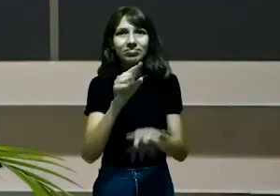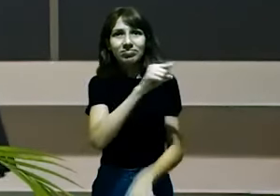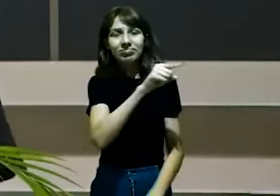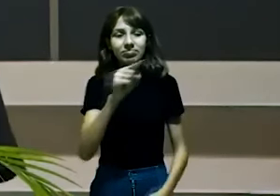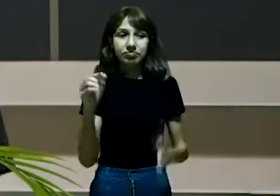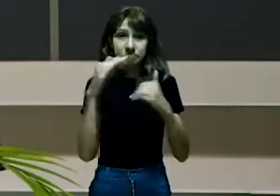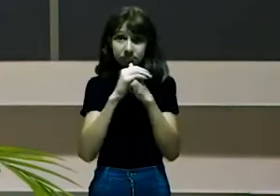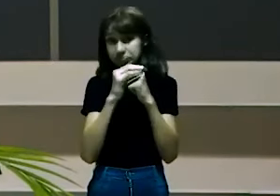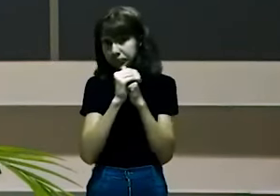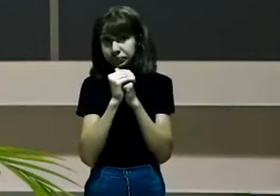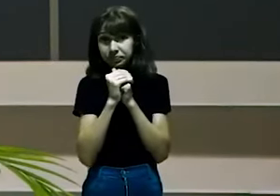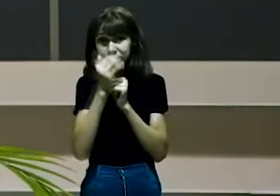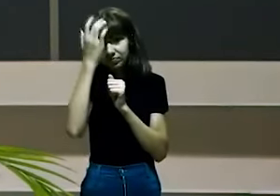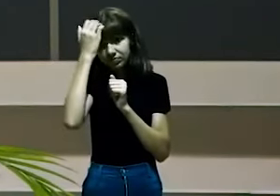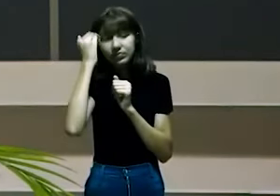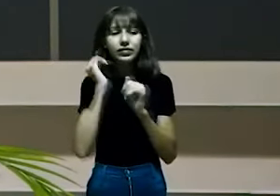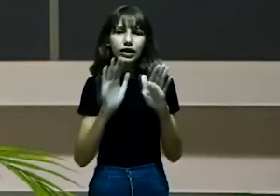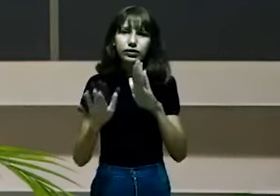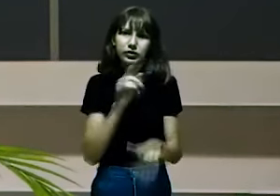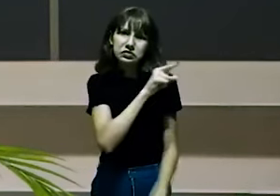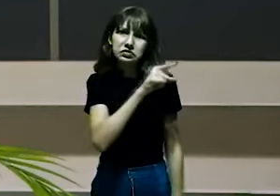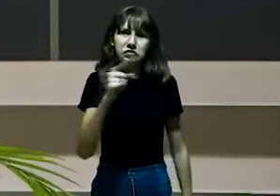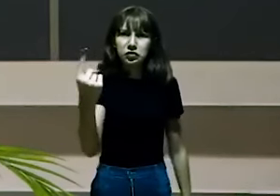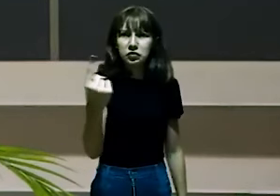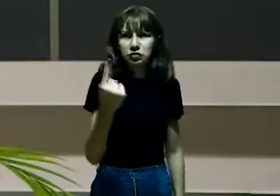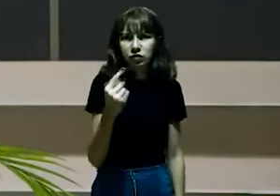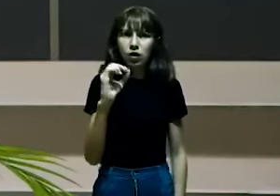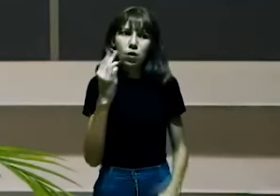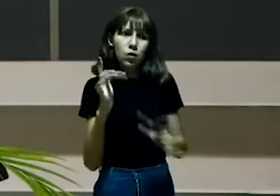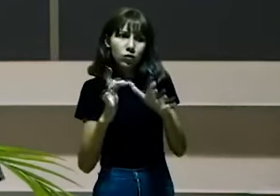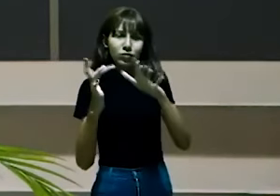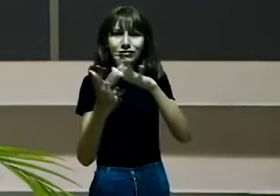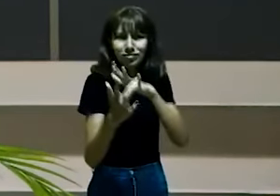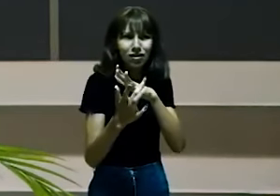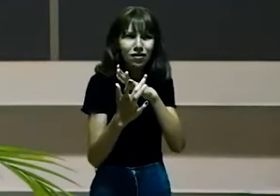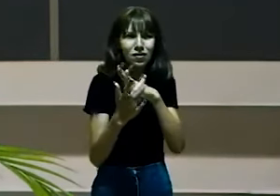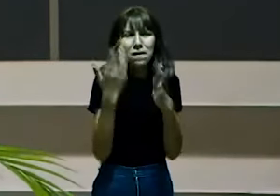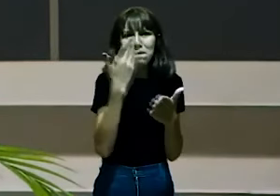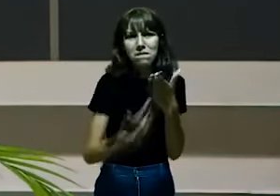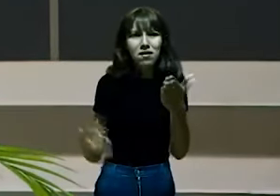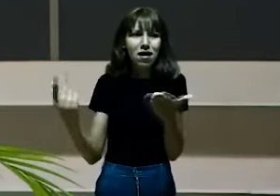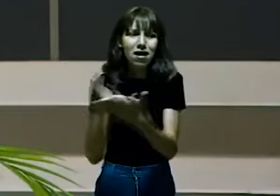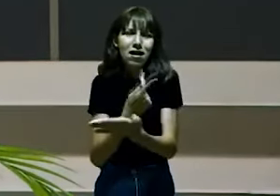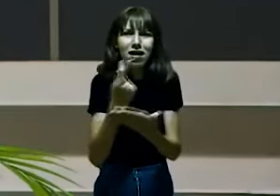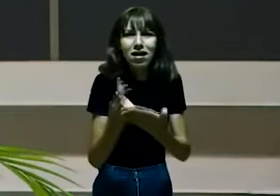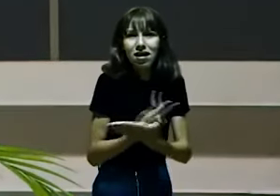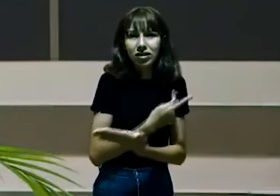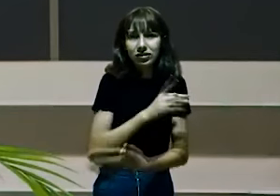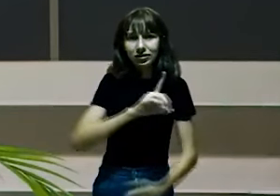entrou aqui ainda desacreditado por conta de tantas coisas erradas ele te diz nessa noite eu